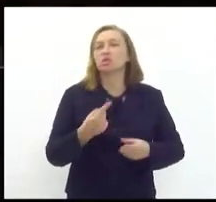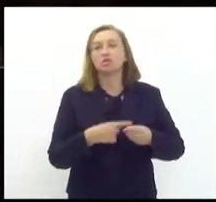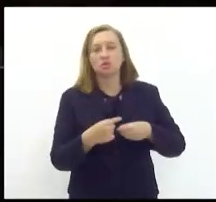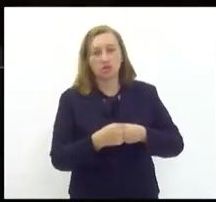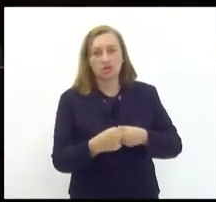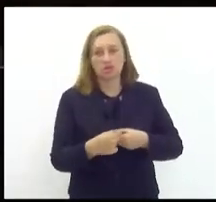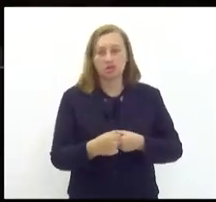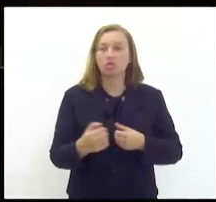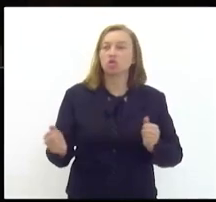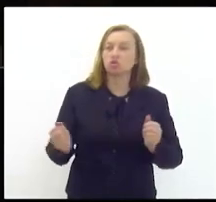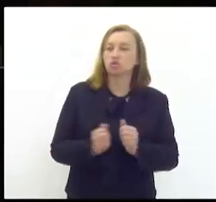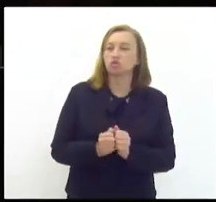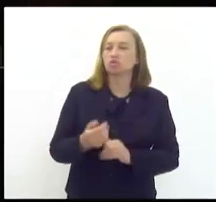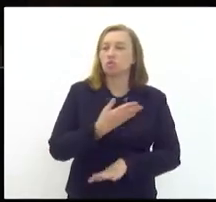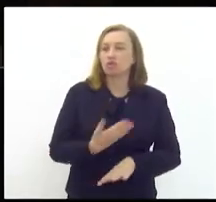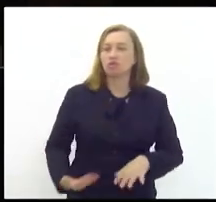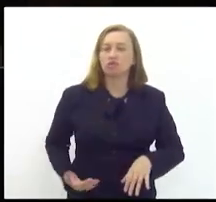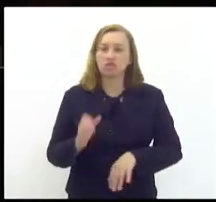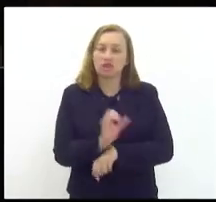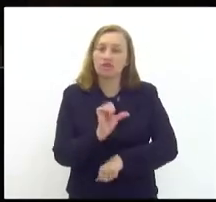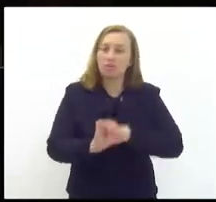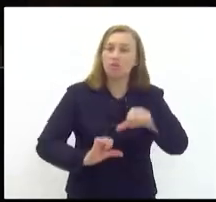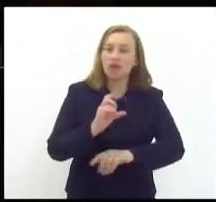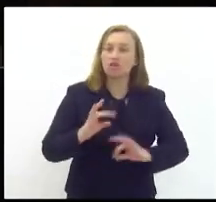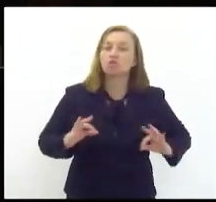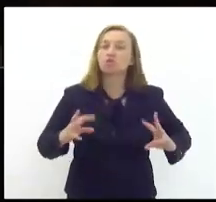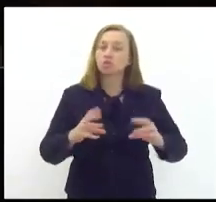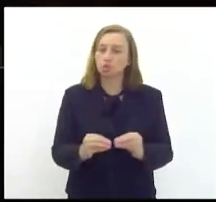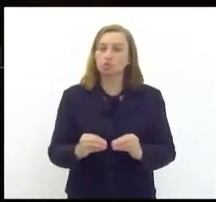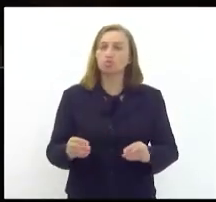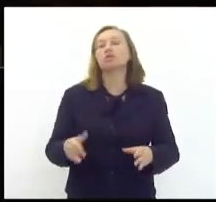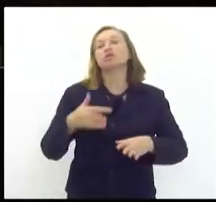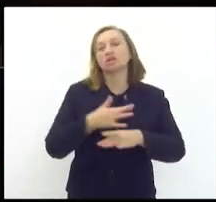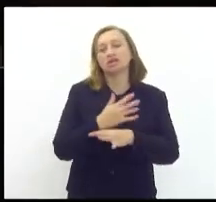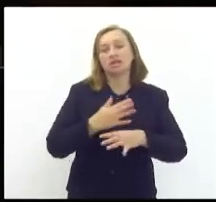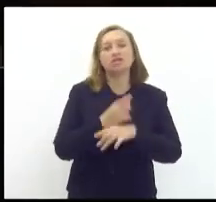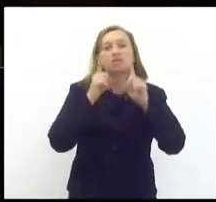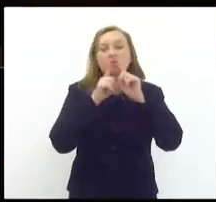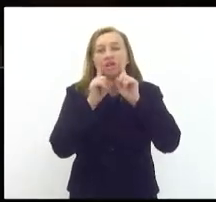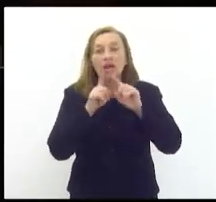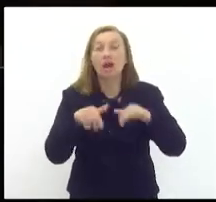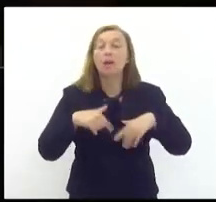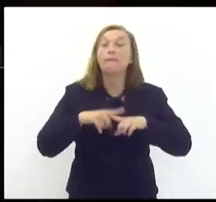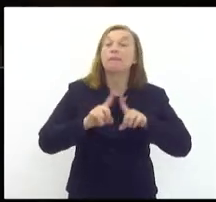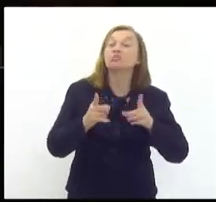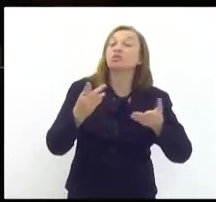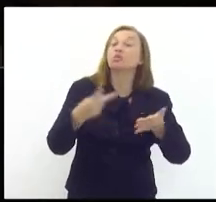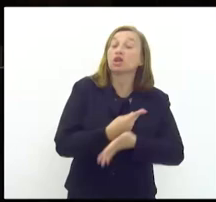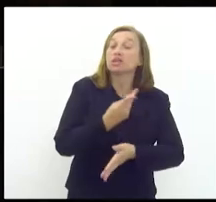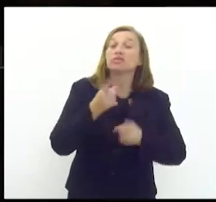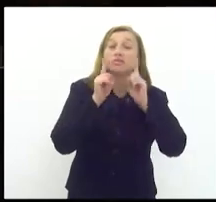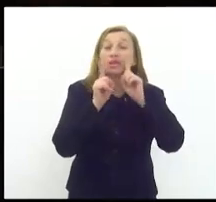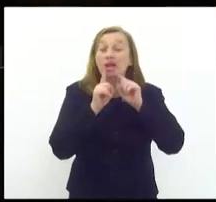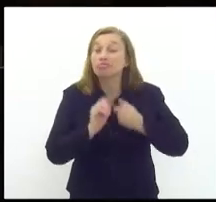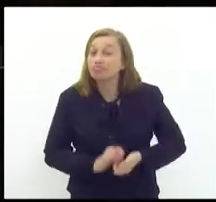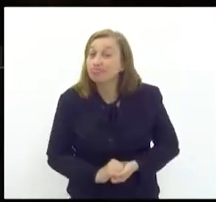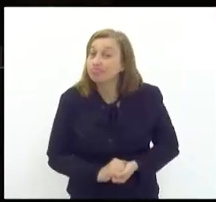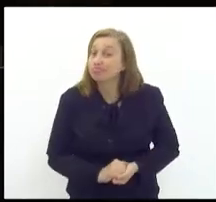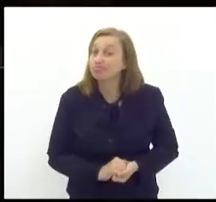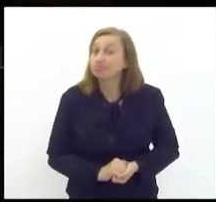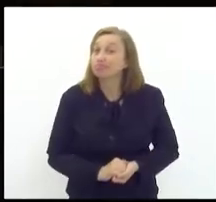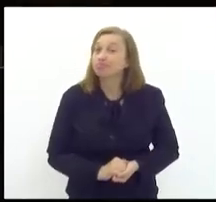o governo do estado mudariamos a história e o rumo na cidade de Maricá mas o que acontece em Maricá